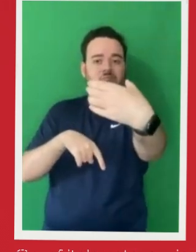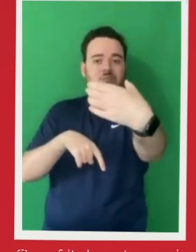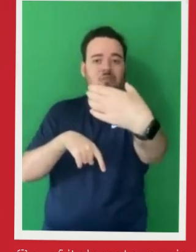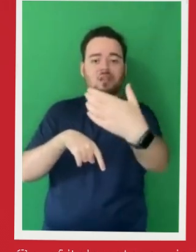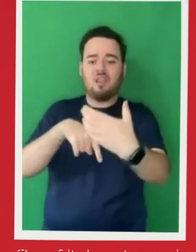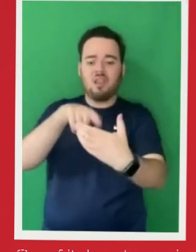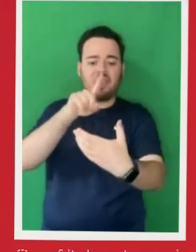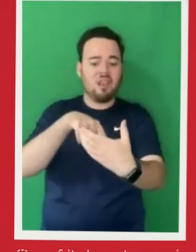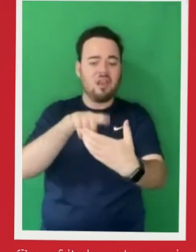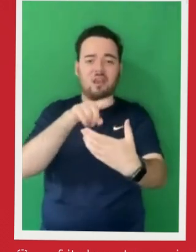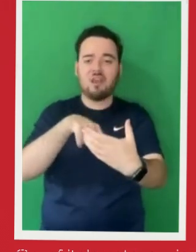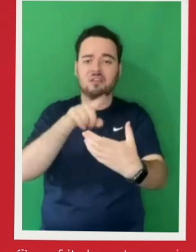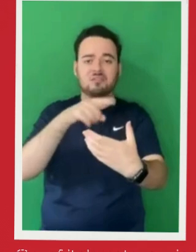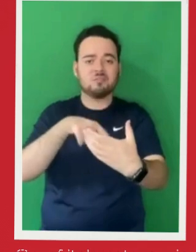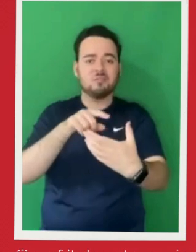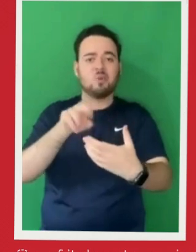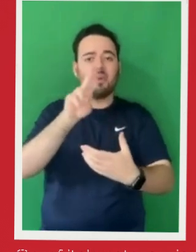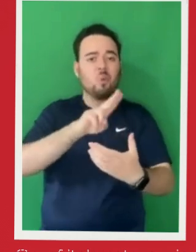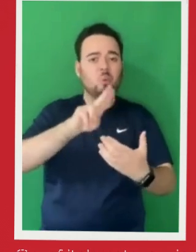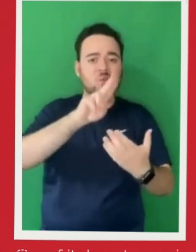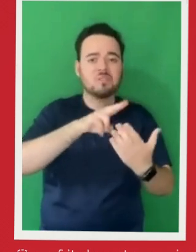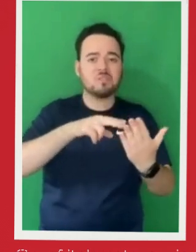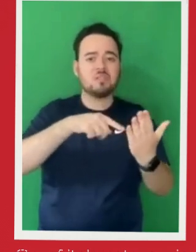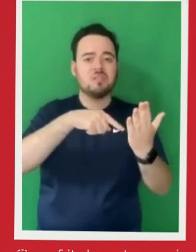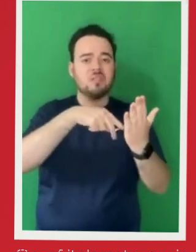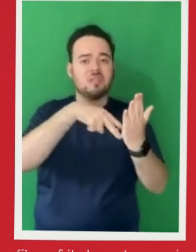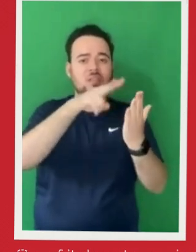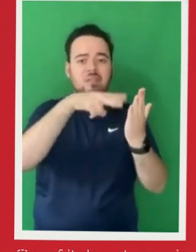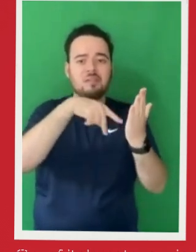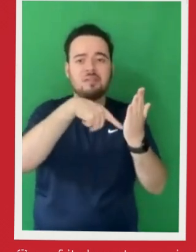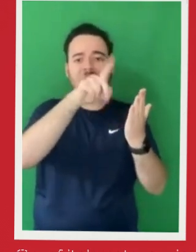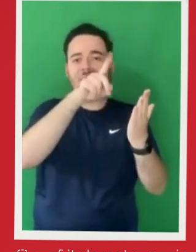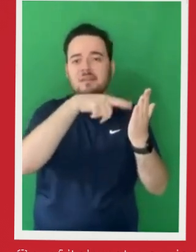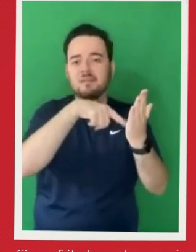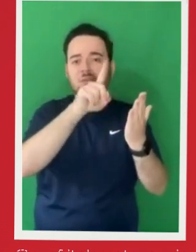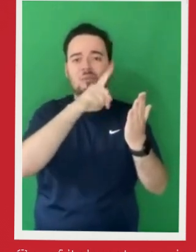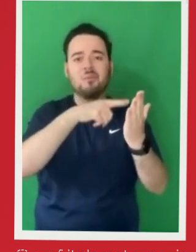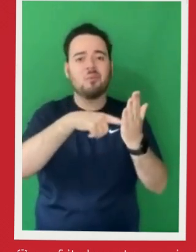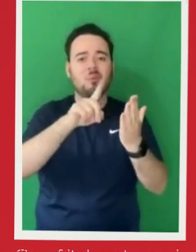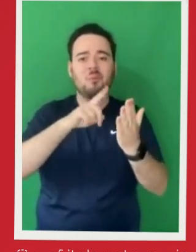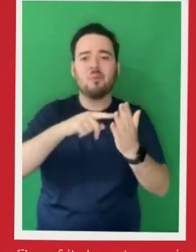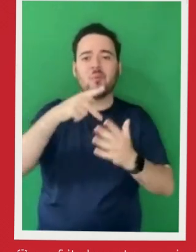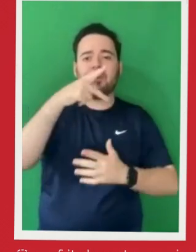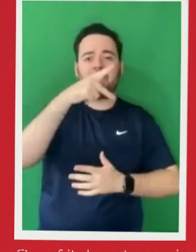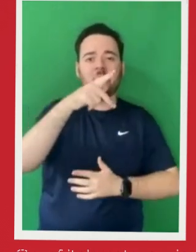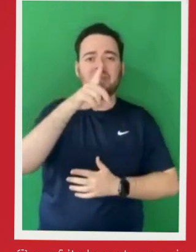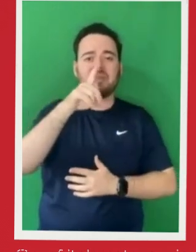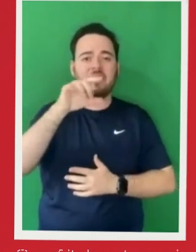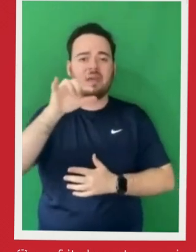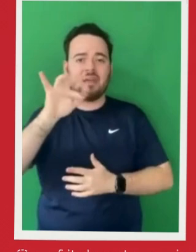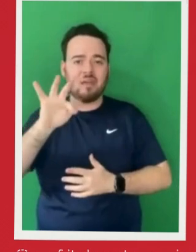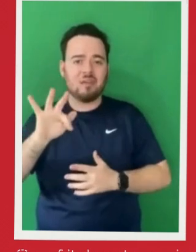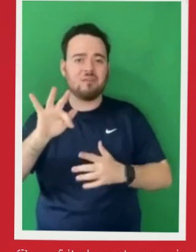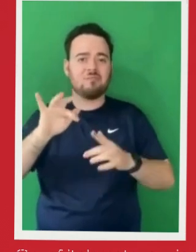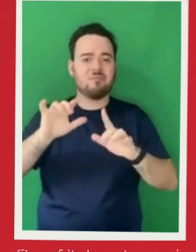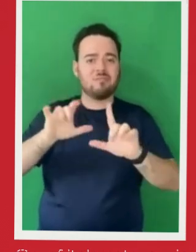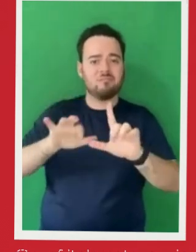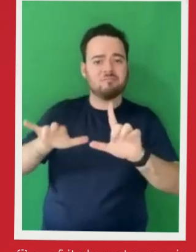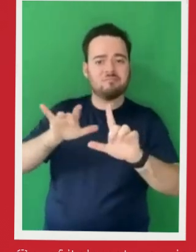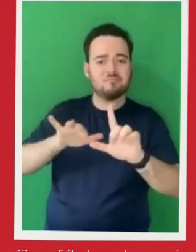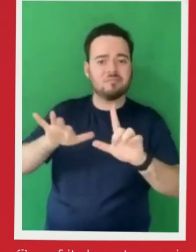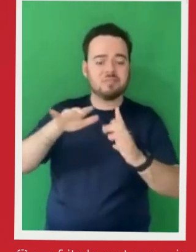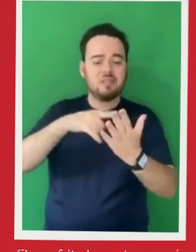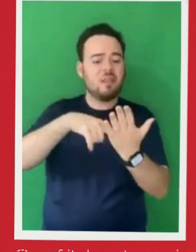né? Então, a gente está toda hora lendo. Se você usa Kindle, se você usa outros instrumentos digitais, ou lê o PDF na tela